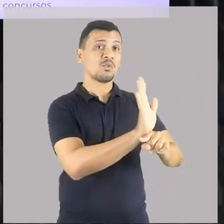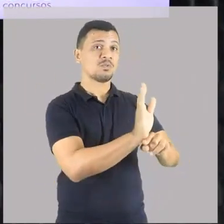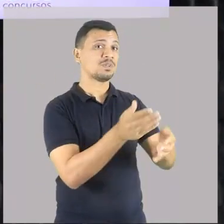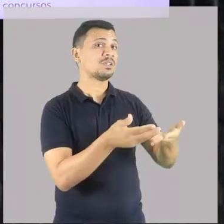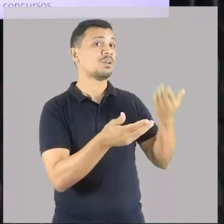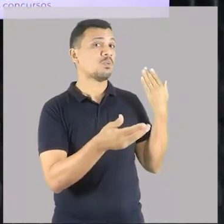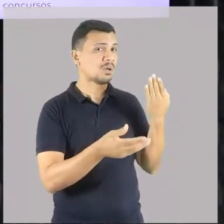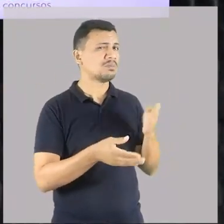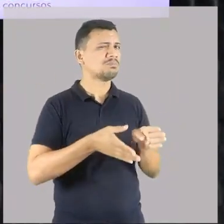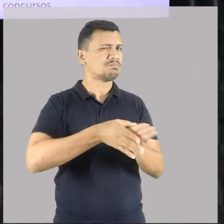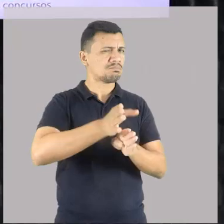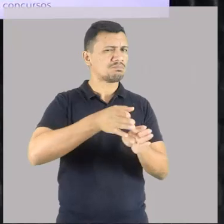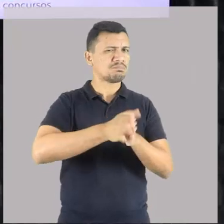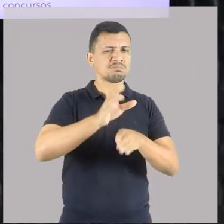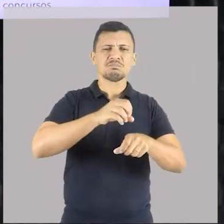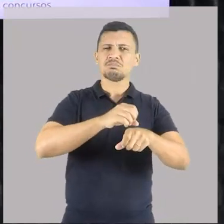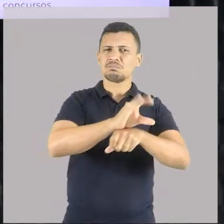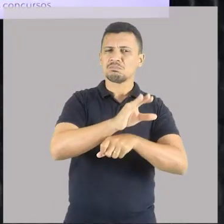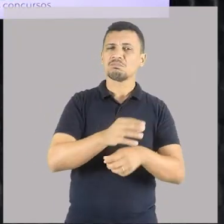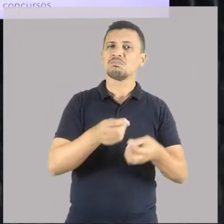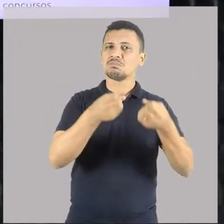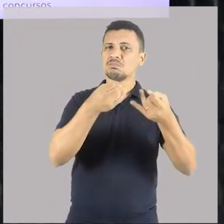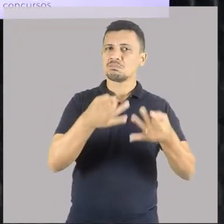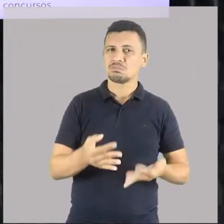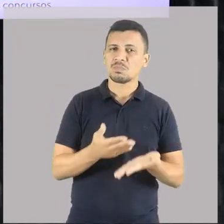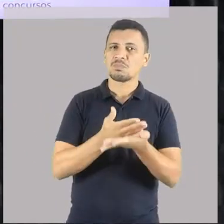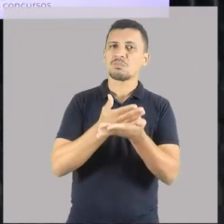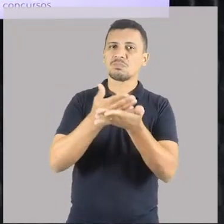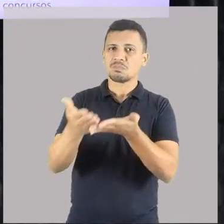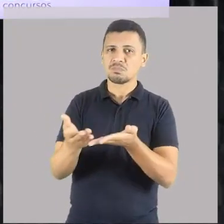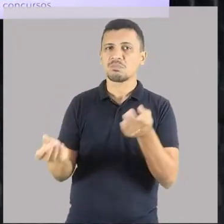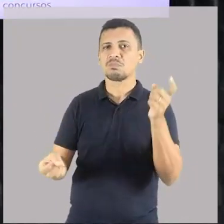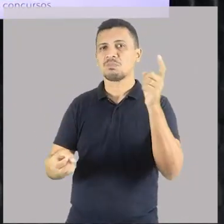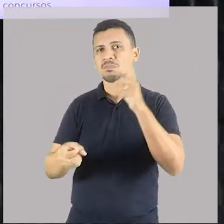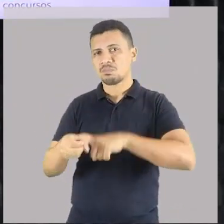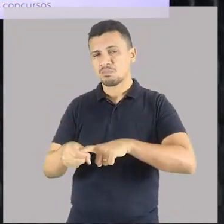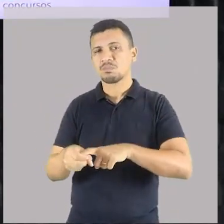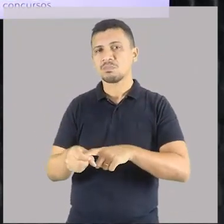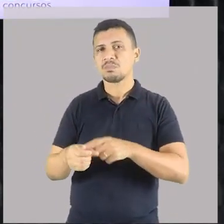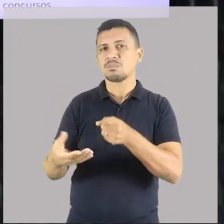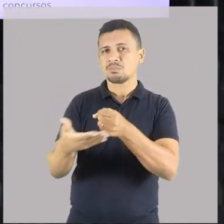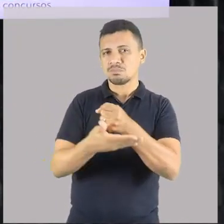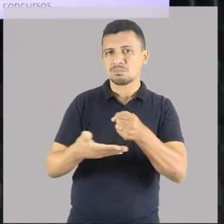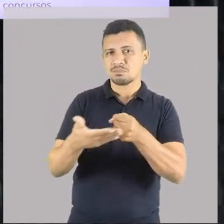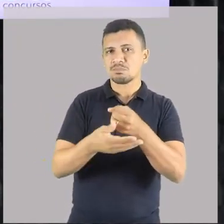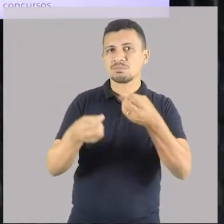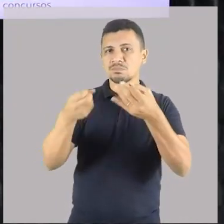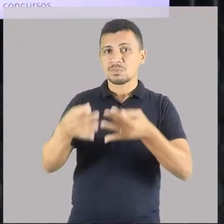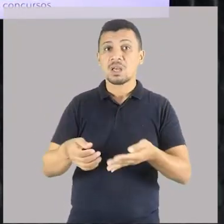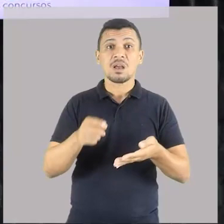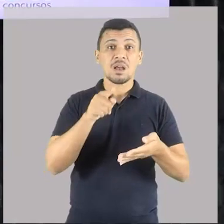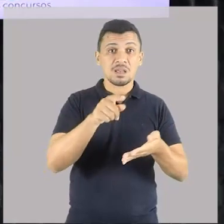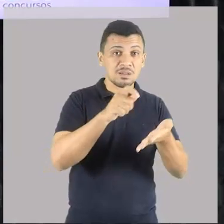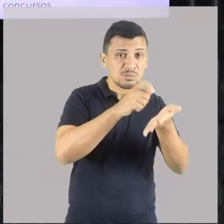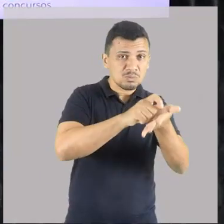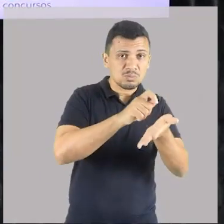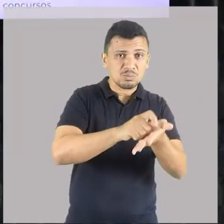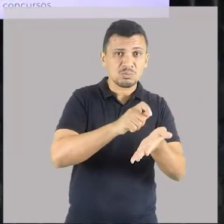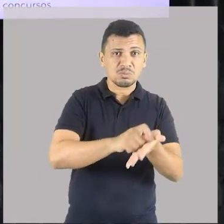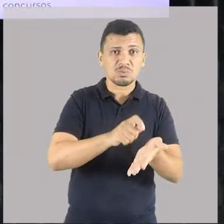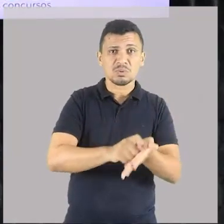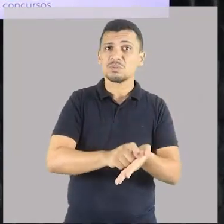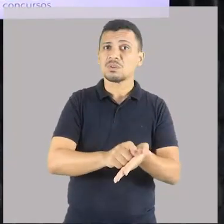as orientações que eu dei. No início desse vídeo, eu retomei essas orientações básicas. Anotem, fixem